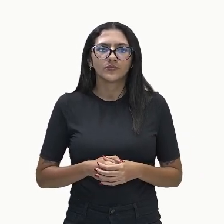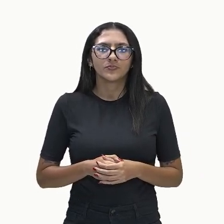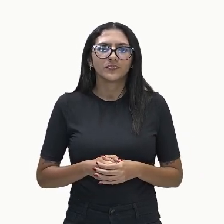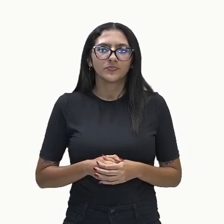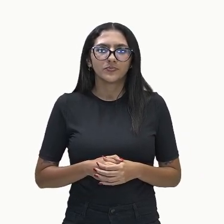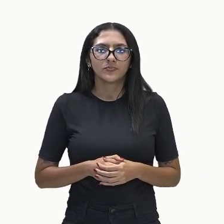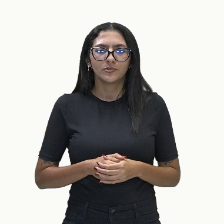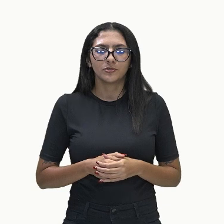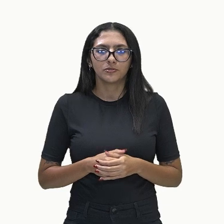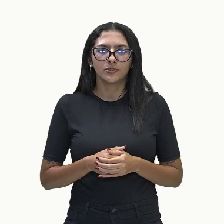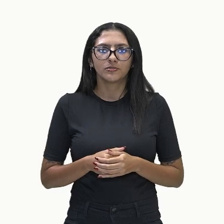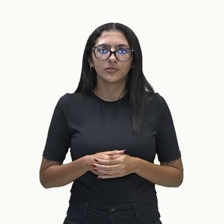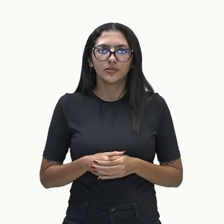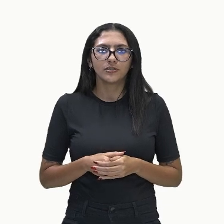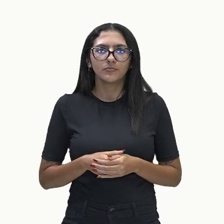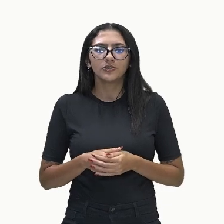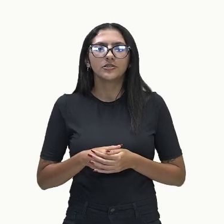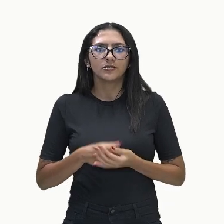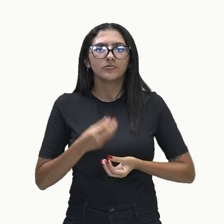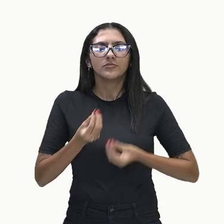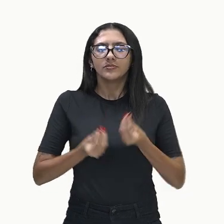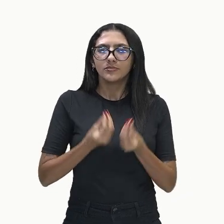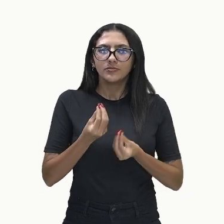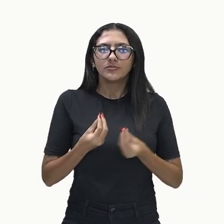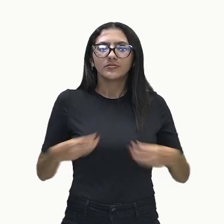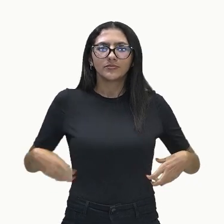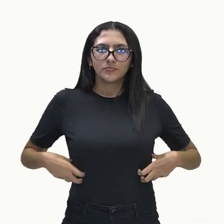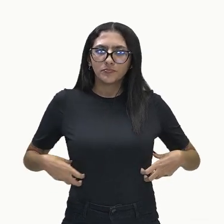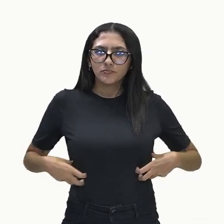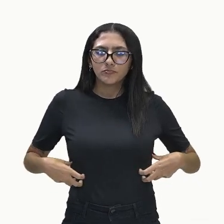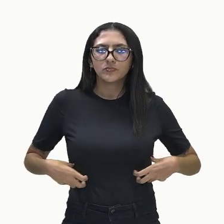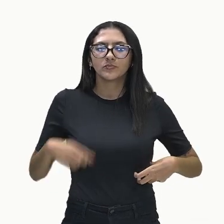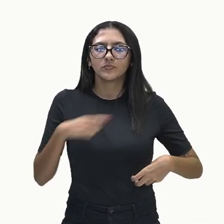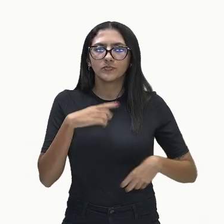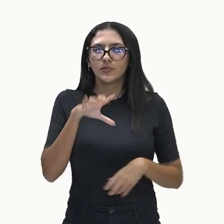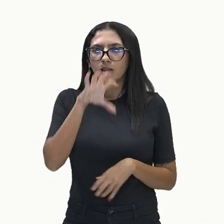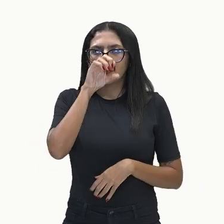para retornar do pulmão